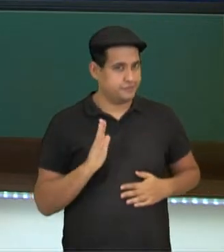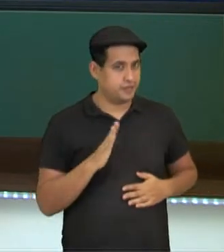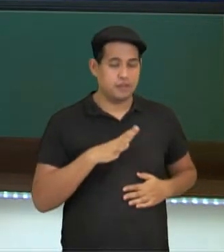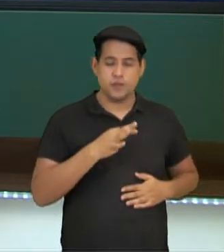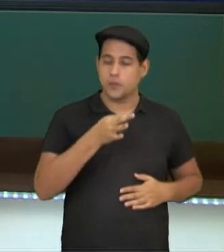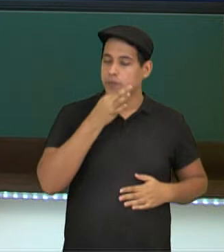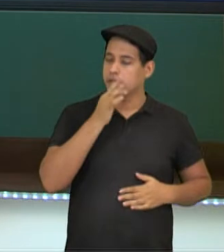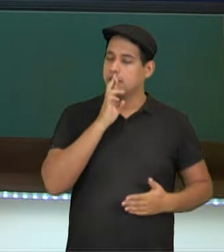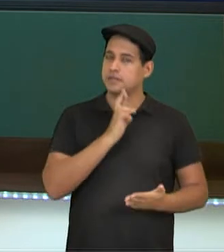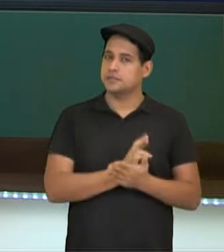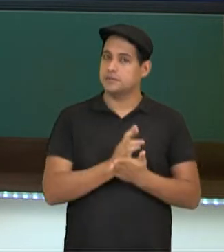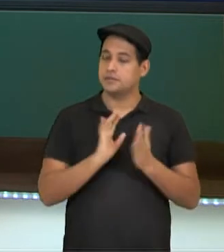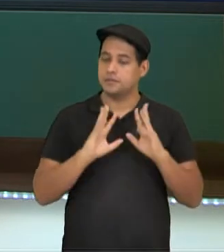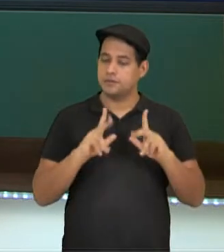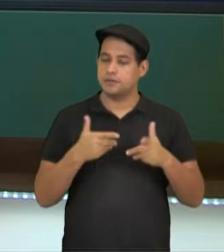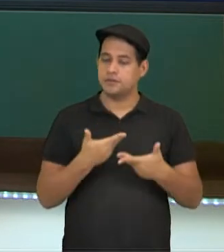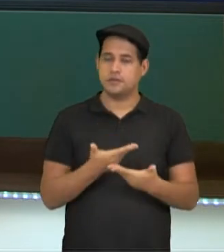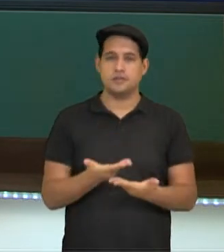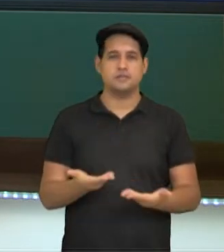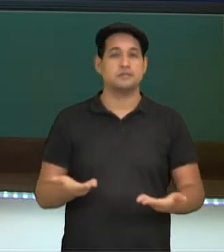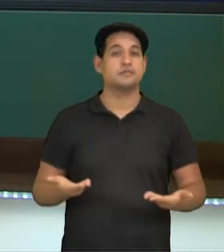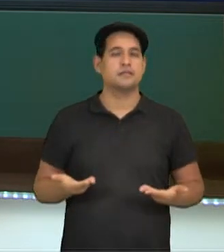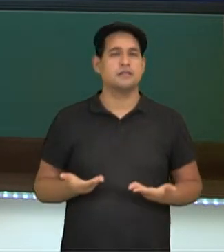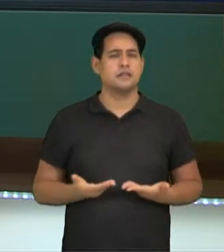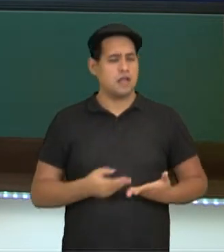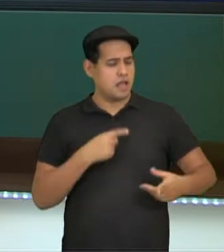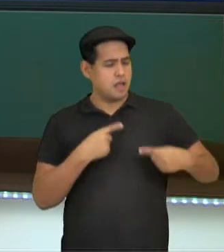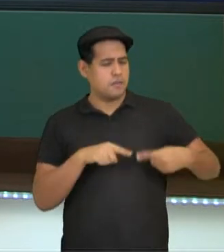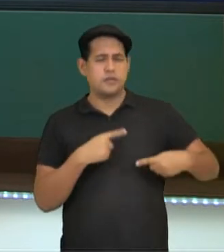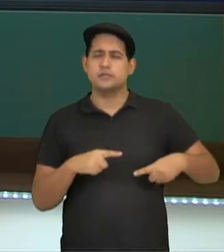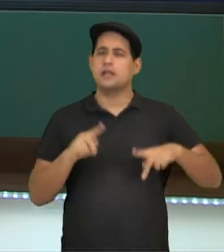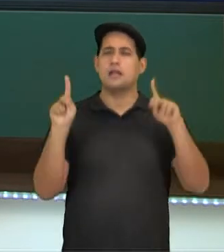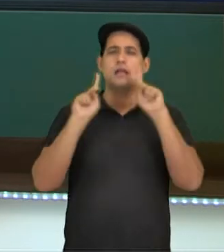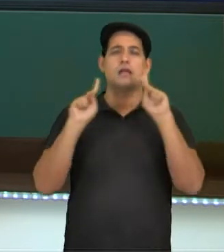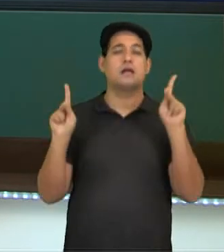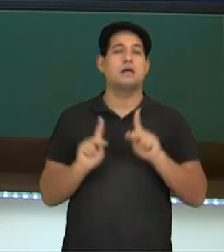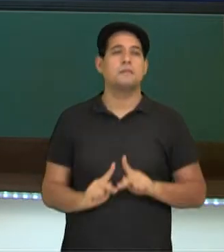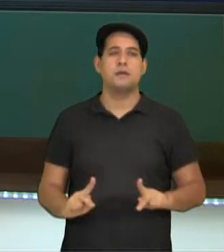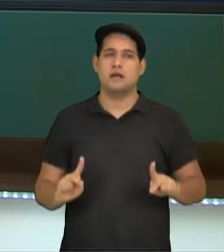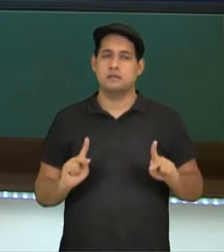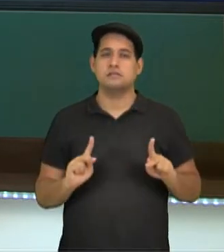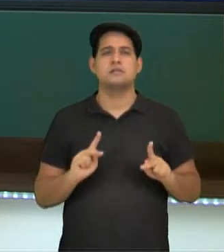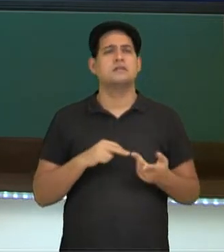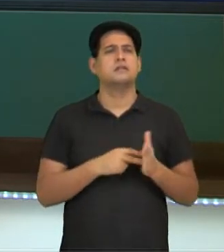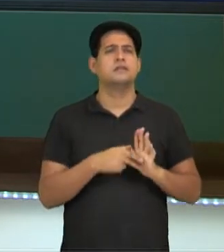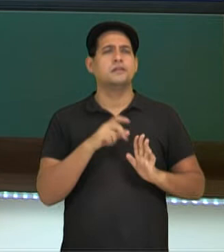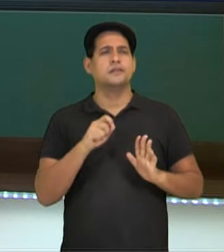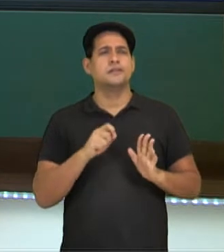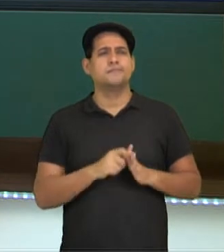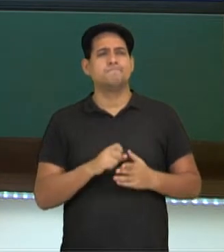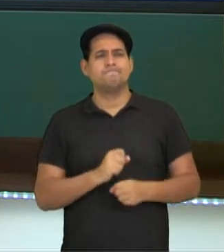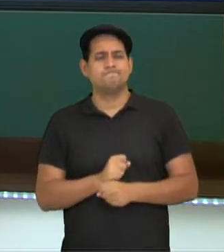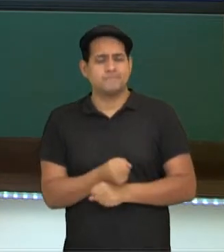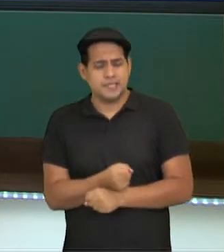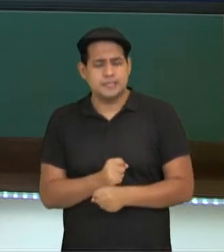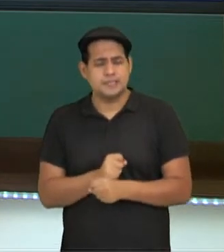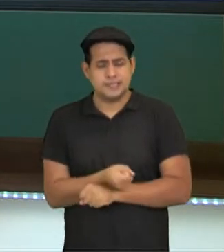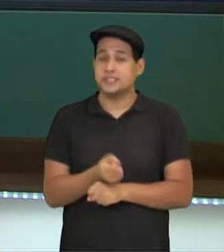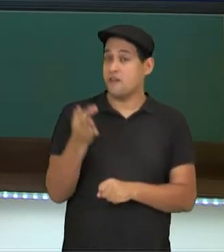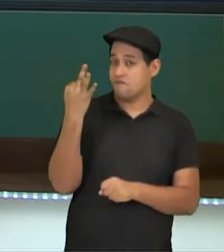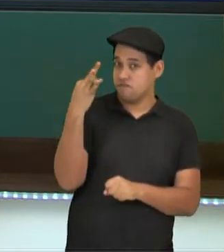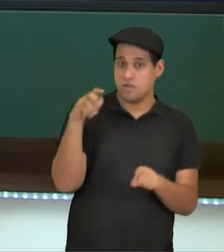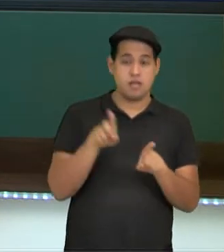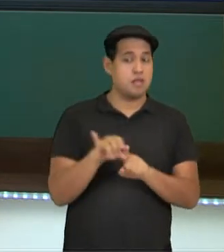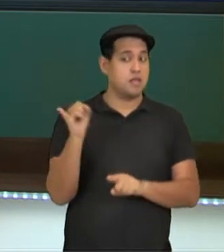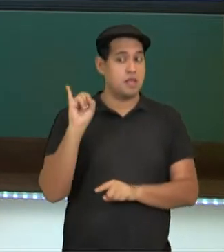sugestão aqui de resposta para todos vocês. A política do apaziguamento pode ser descrita como os esforços da França e da Inglaterra em